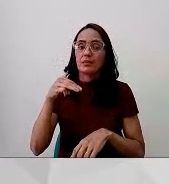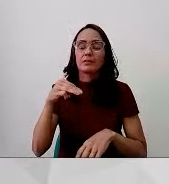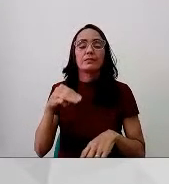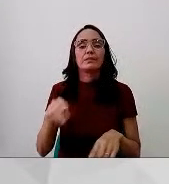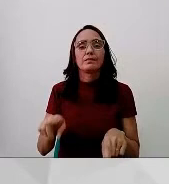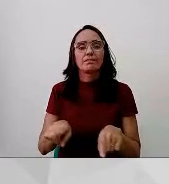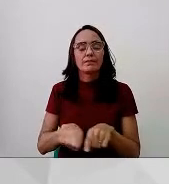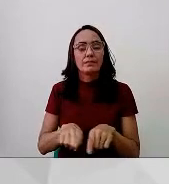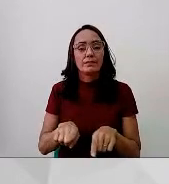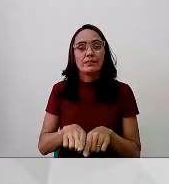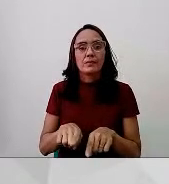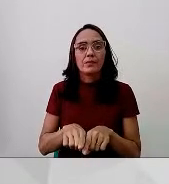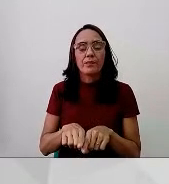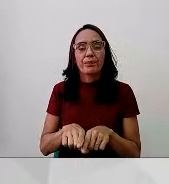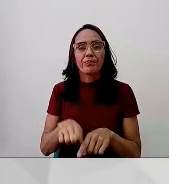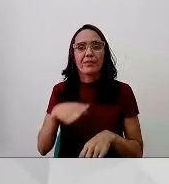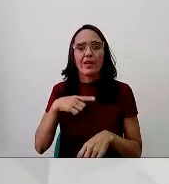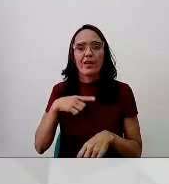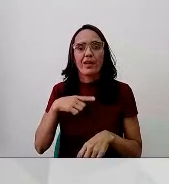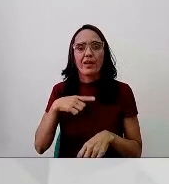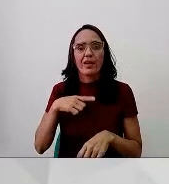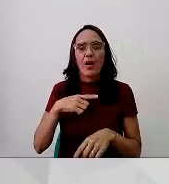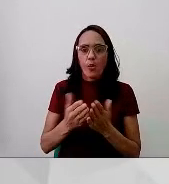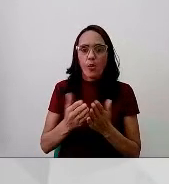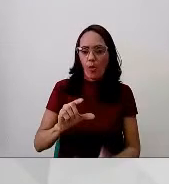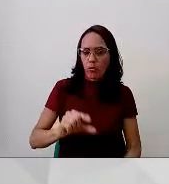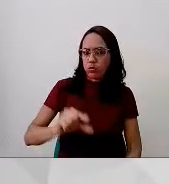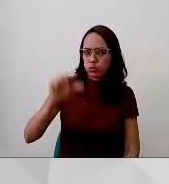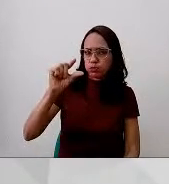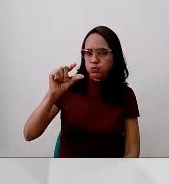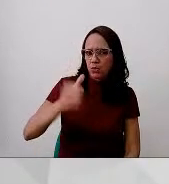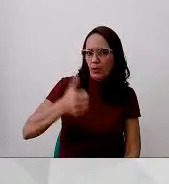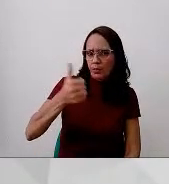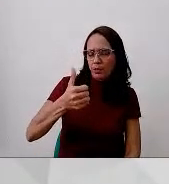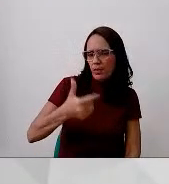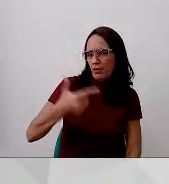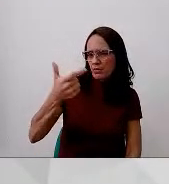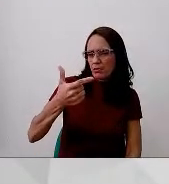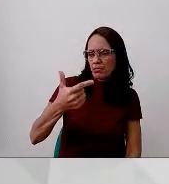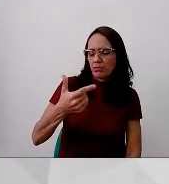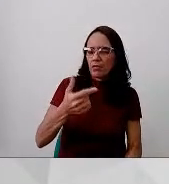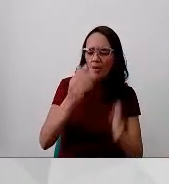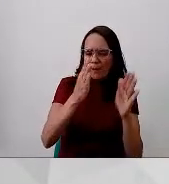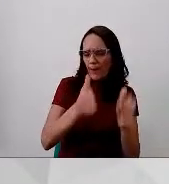grosso, né, parte 1, parte 2, né, mostrava todos os conceitos